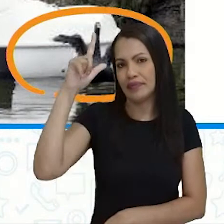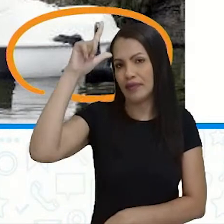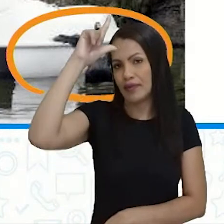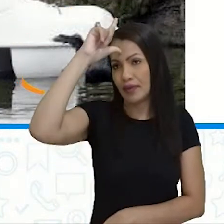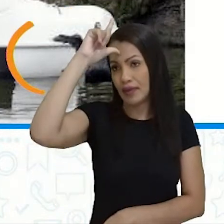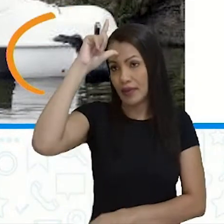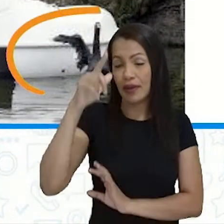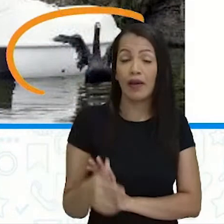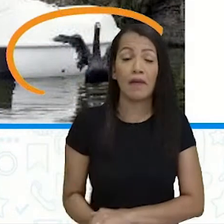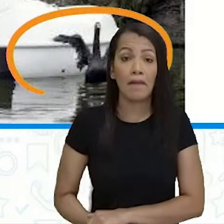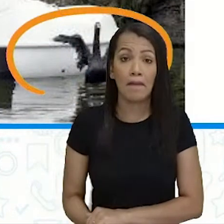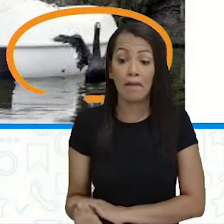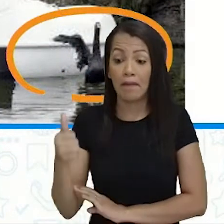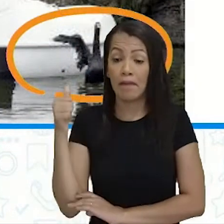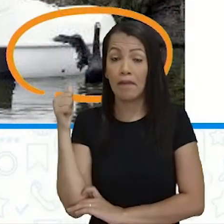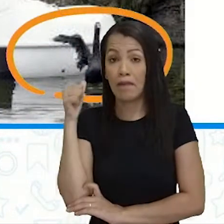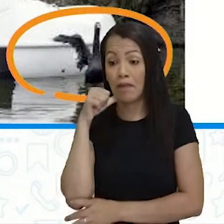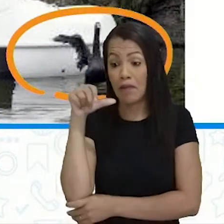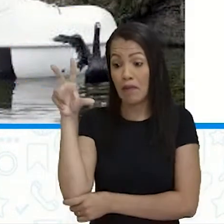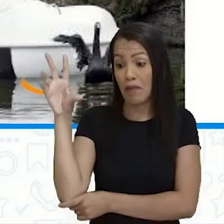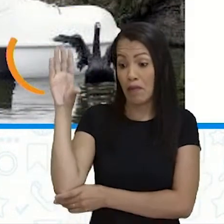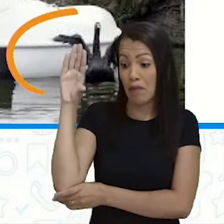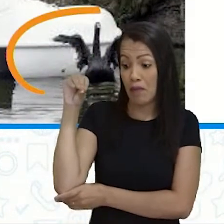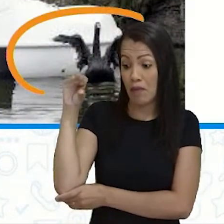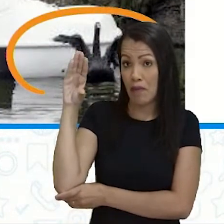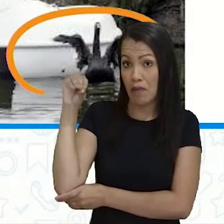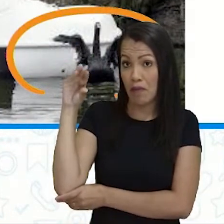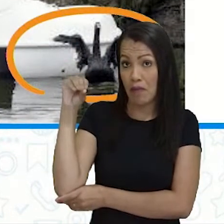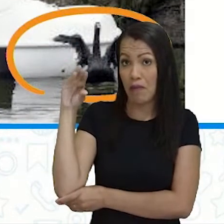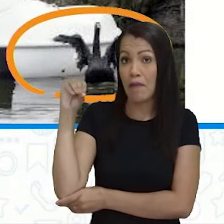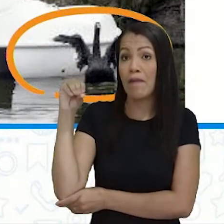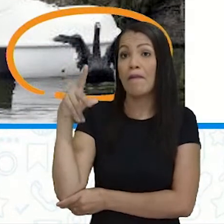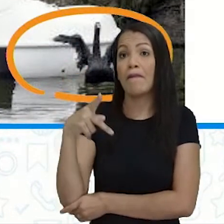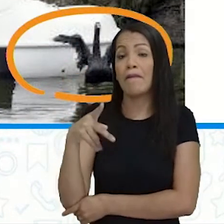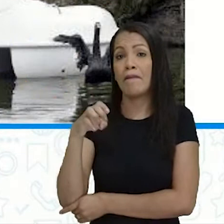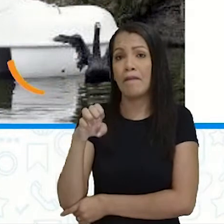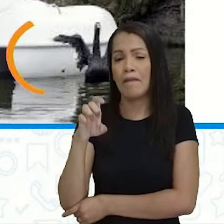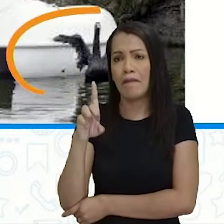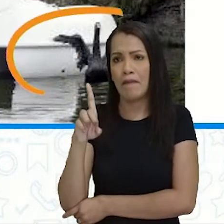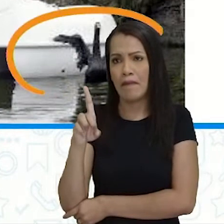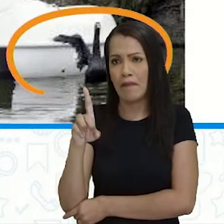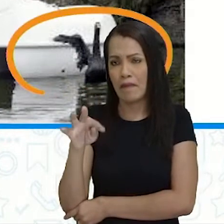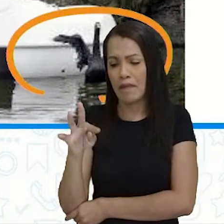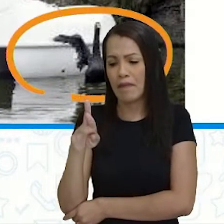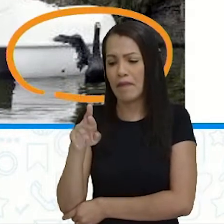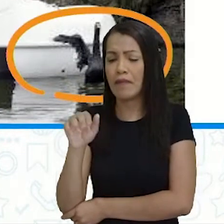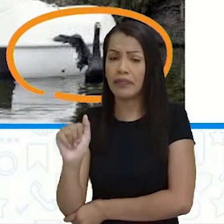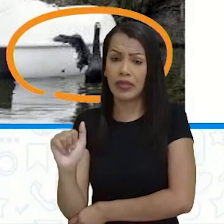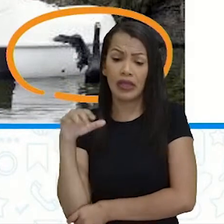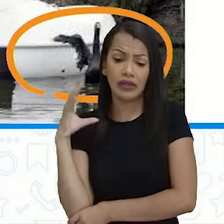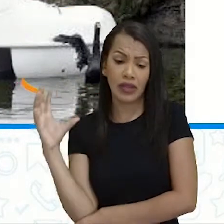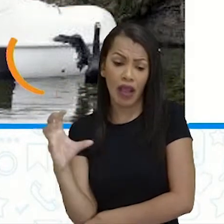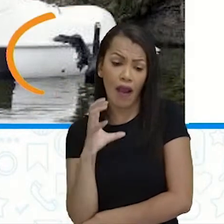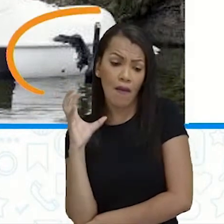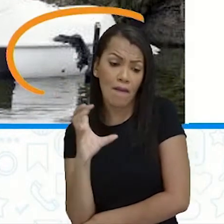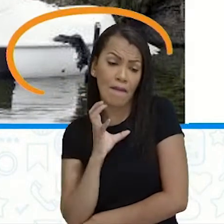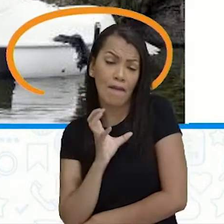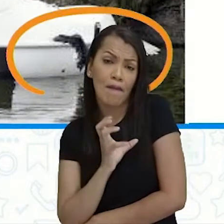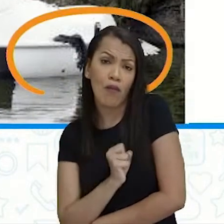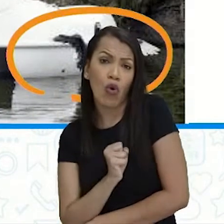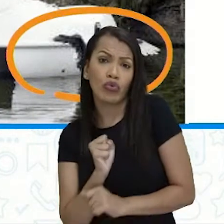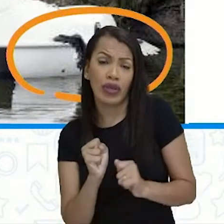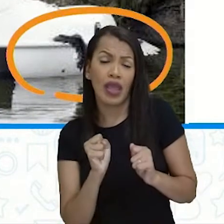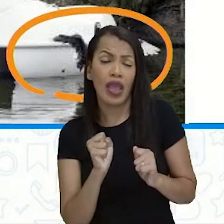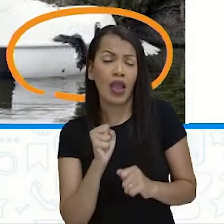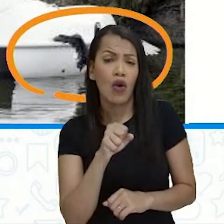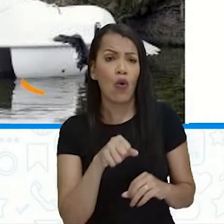cisne negra que tornou-se uma celebridade em 2006, ao se apaixonar por um pedalinho, um barco em